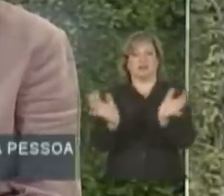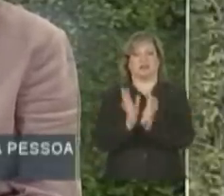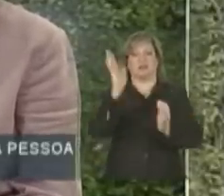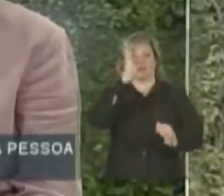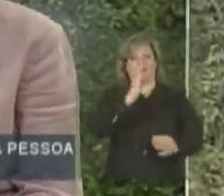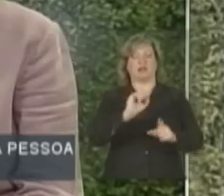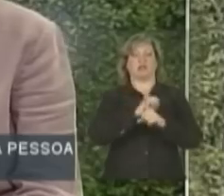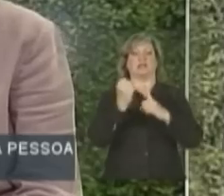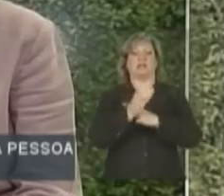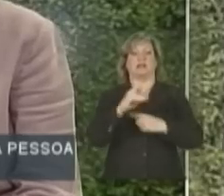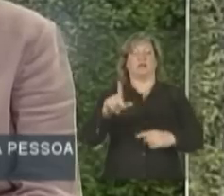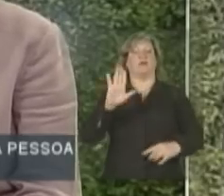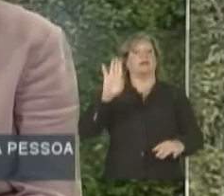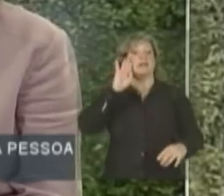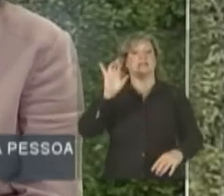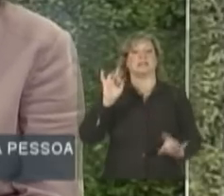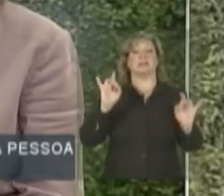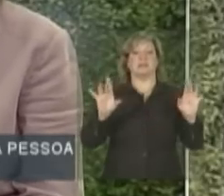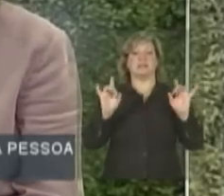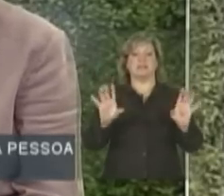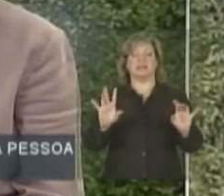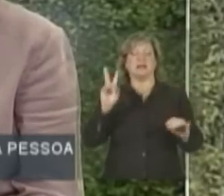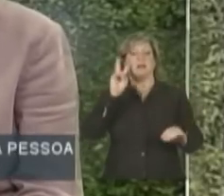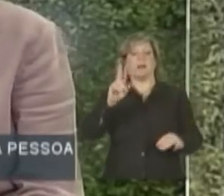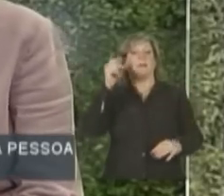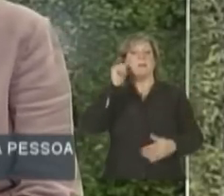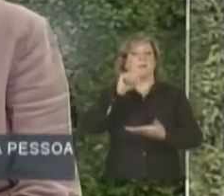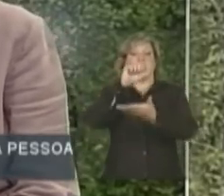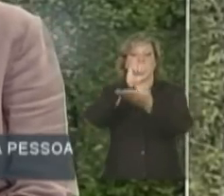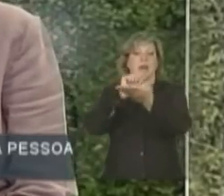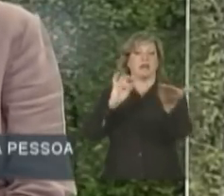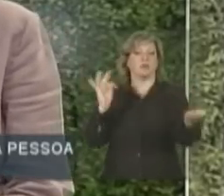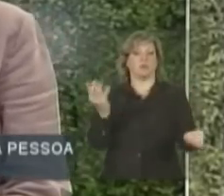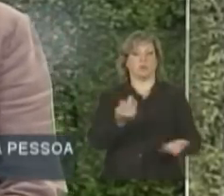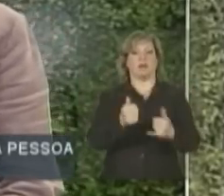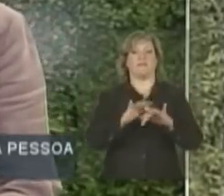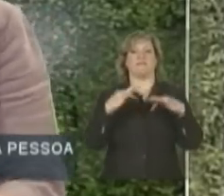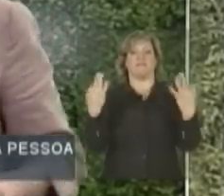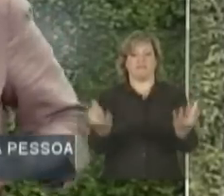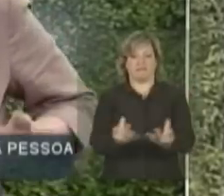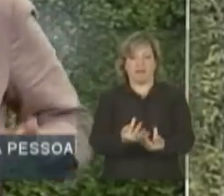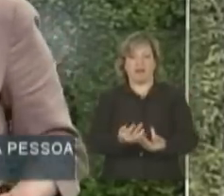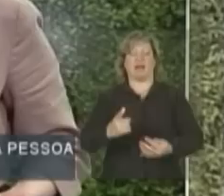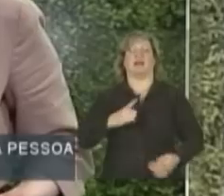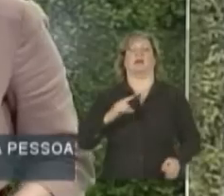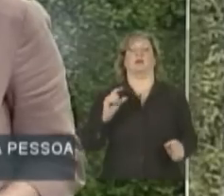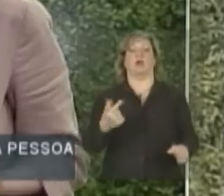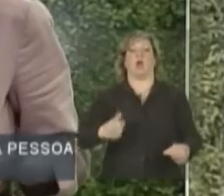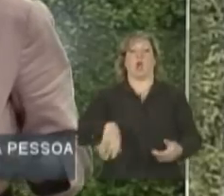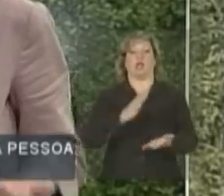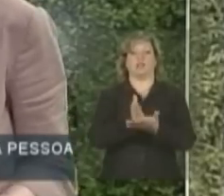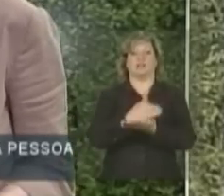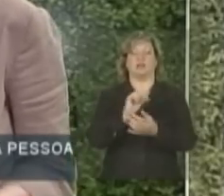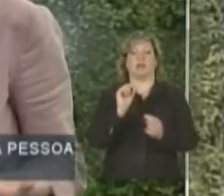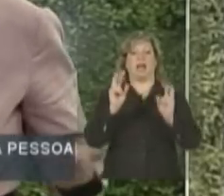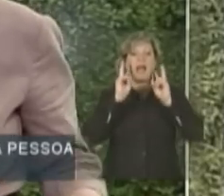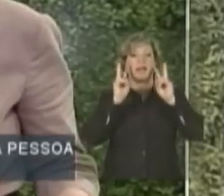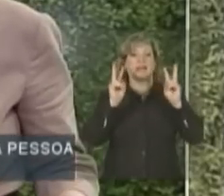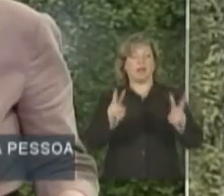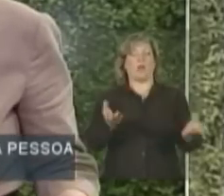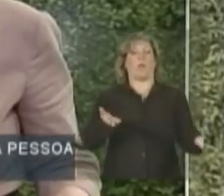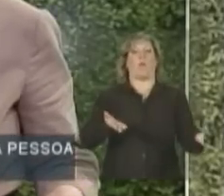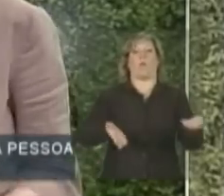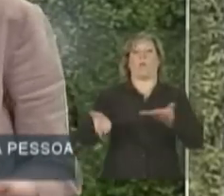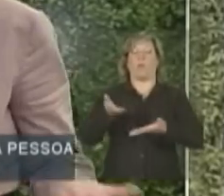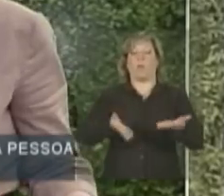sociedade civil e, especialmente, com o olhar para as mães, para as famílias, para que compartilharmos a atenção e o